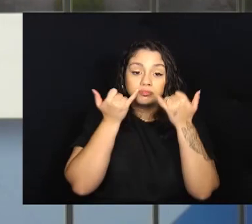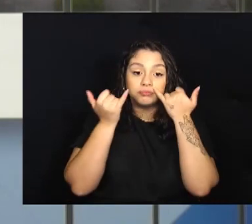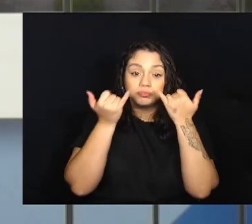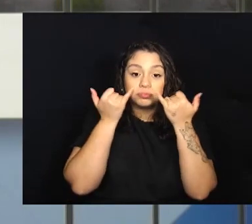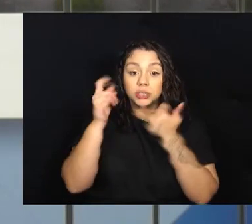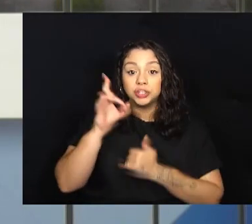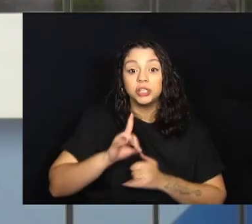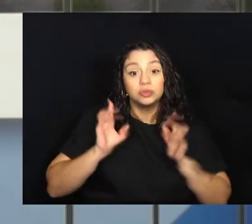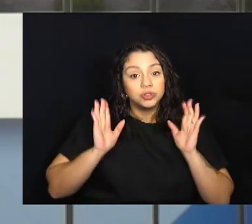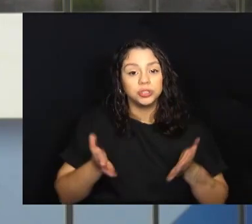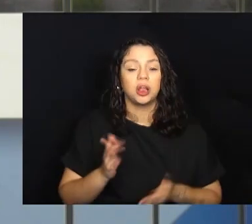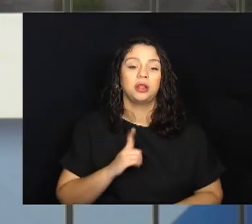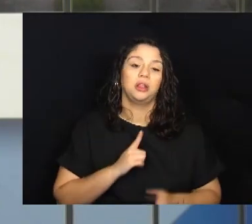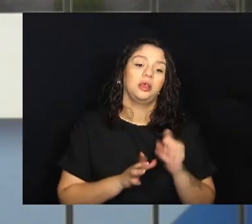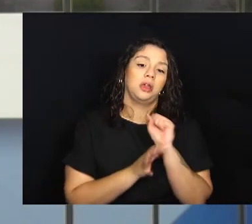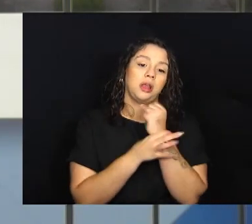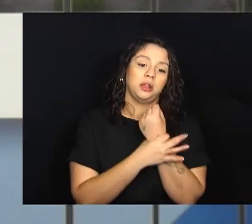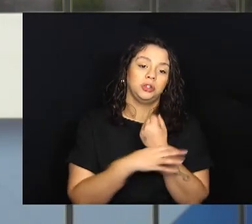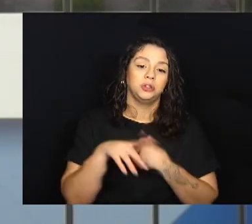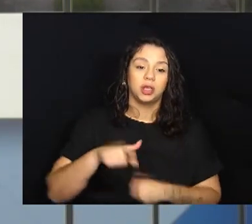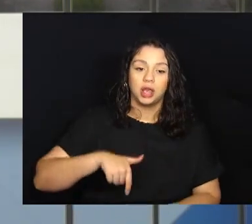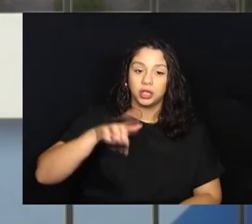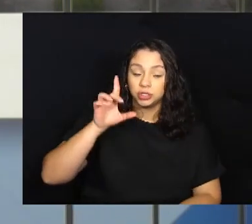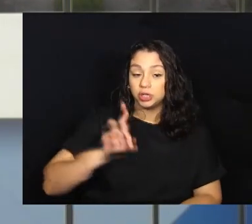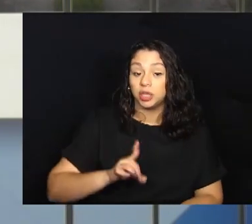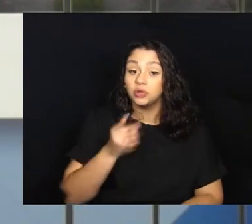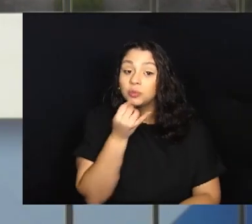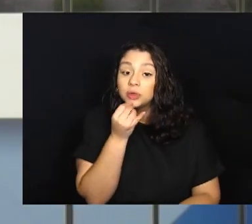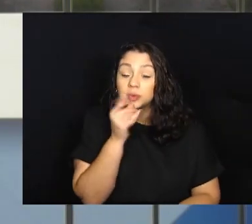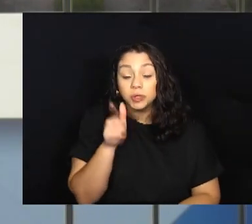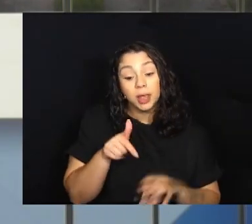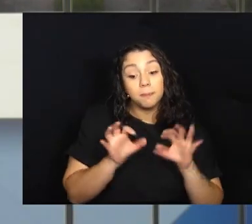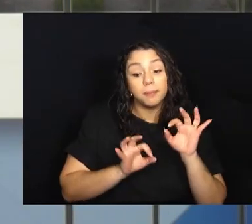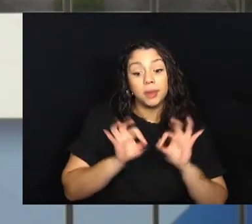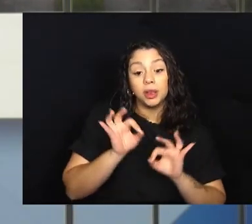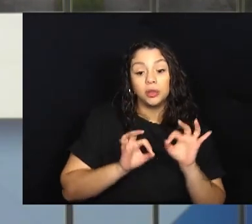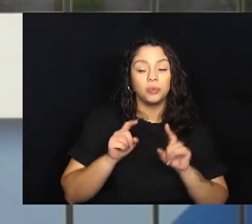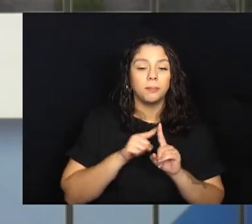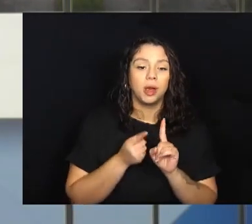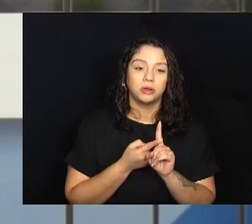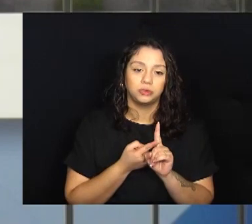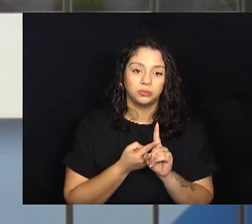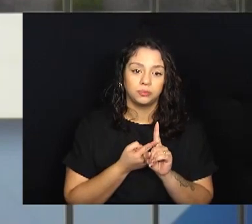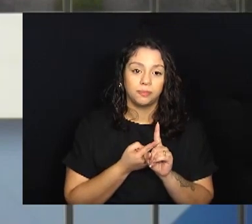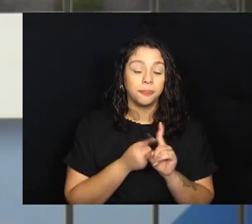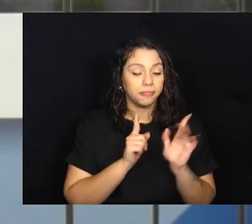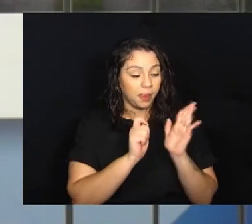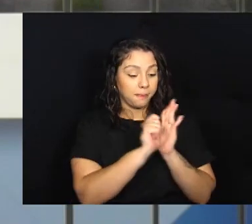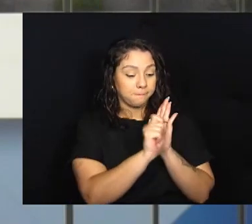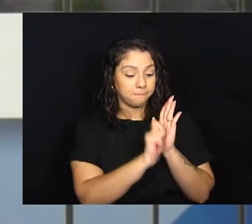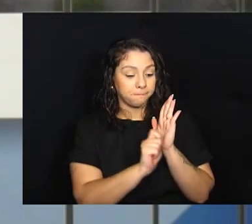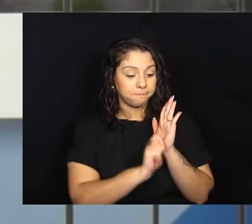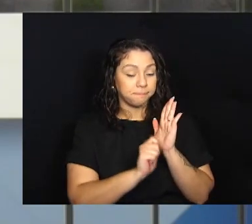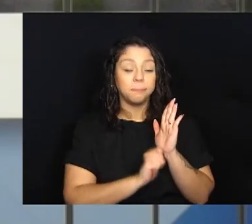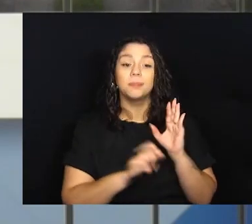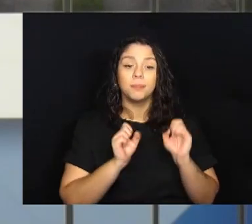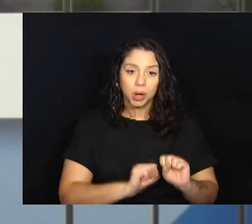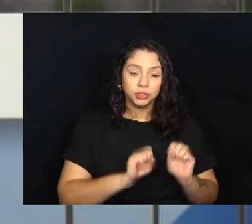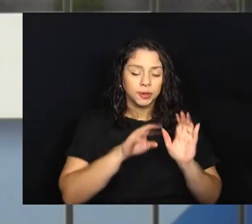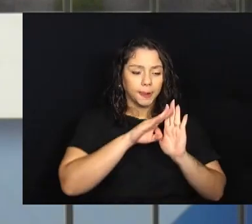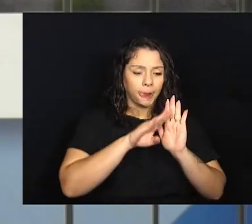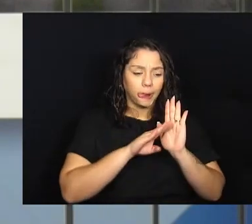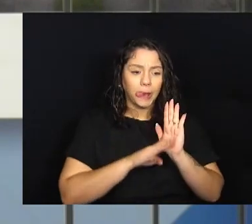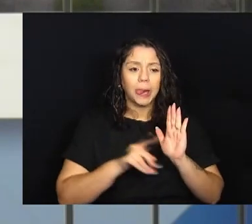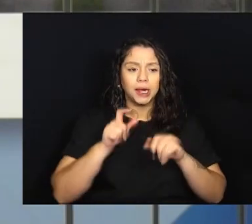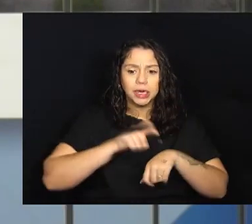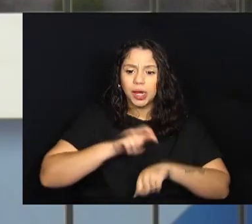estão garantidos, né? Direitos garantidos como, por exemplo, o plano de parto, né? Isso é um direito da mulher. A mulher pode estabelecer um plano de parto quando ela vai dar